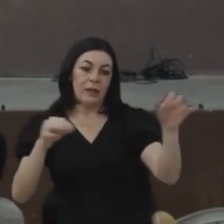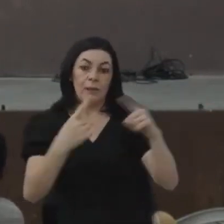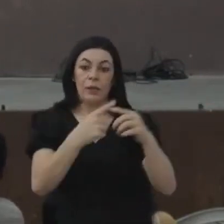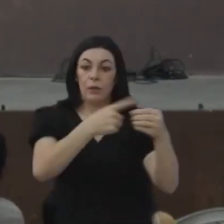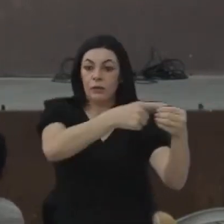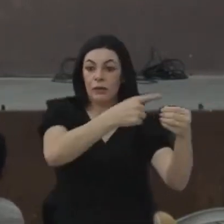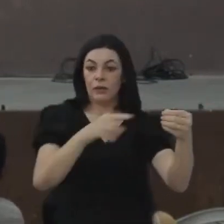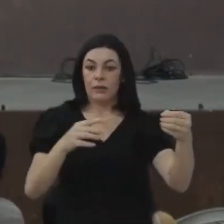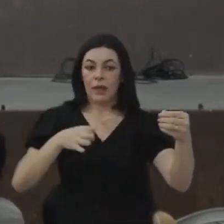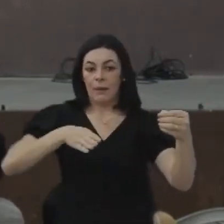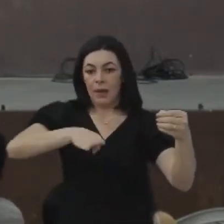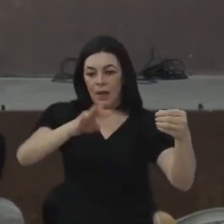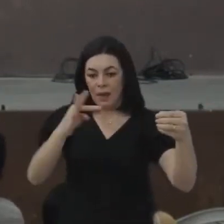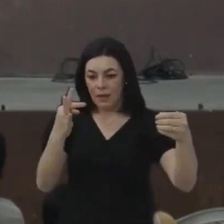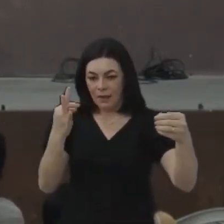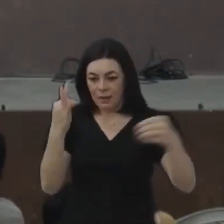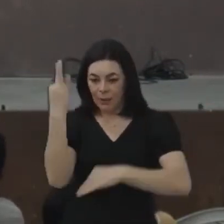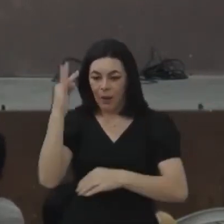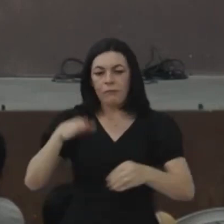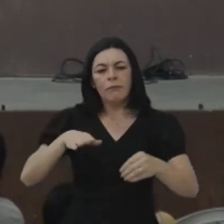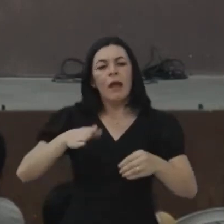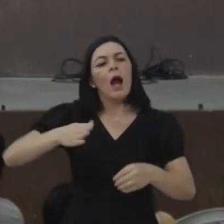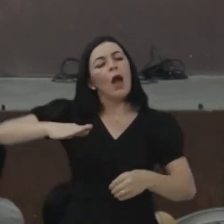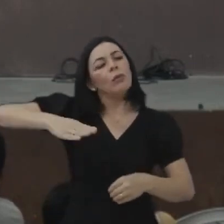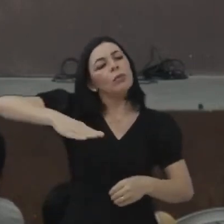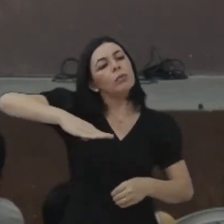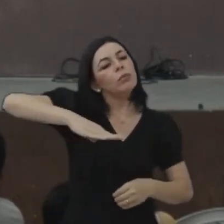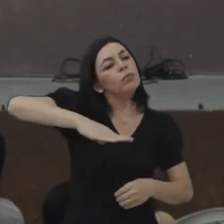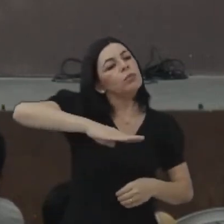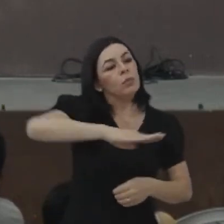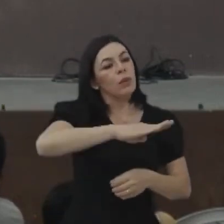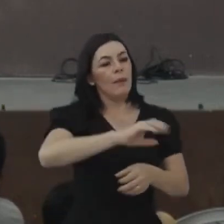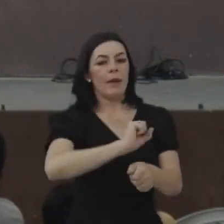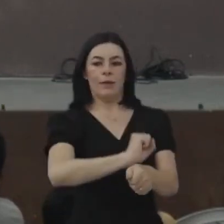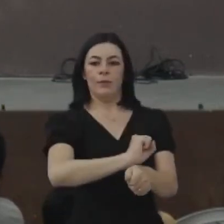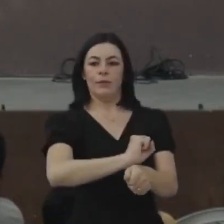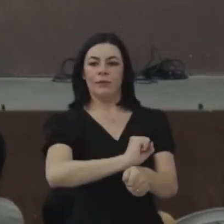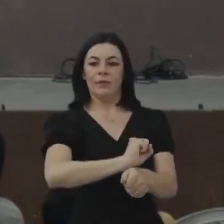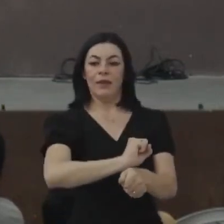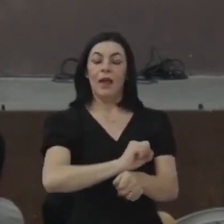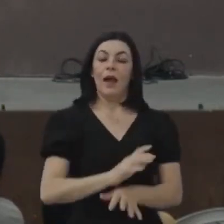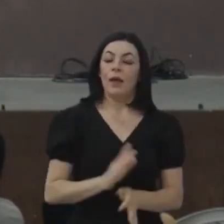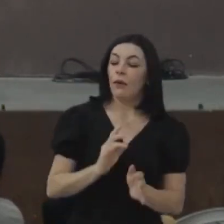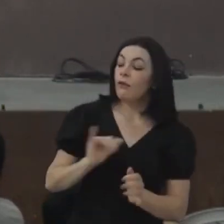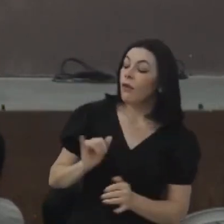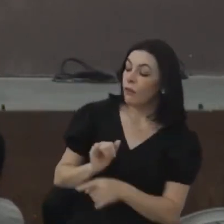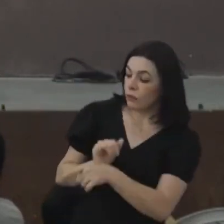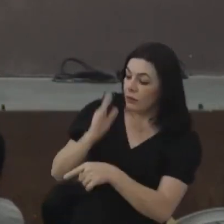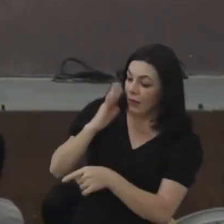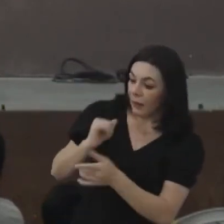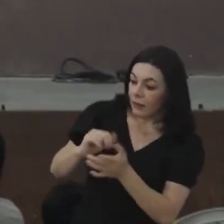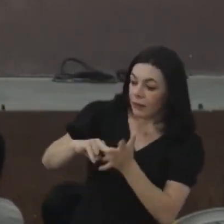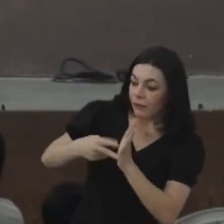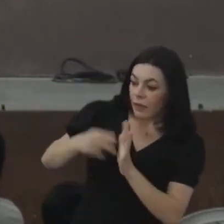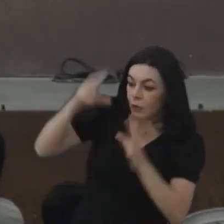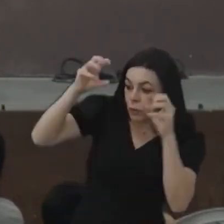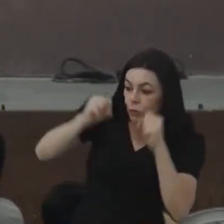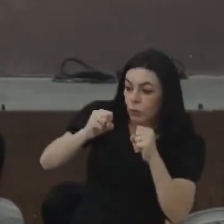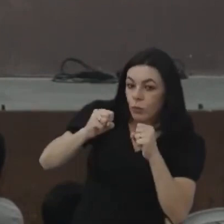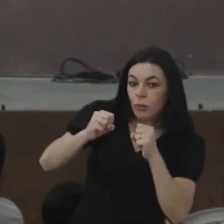mato. E certa vez eu parei no meio de uma estrada dessa e disse a eles: vocês sabem o que significa